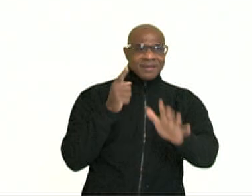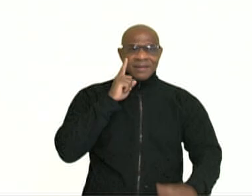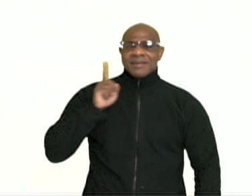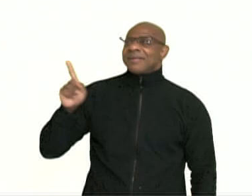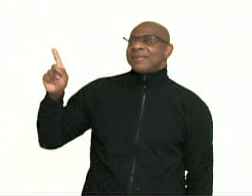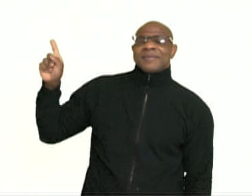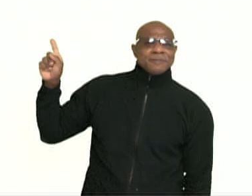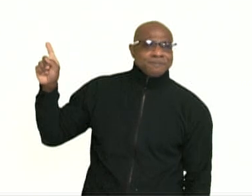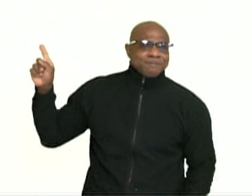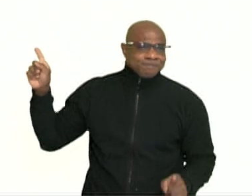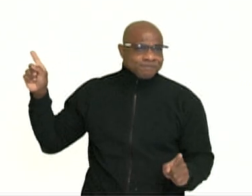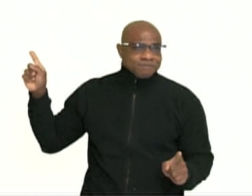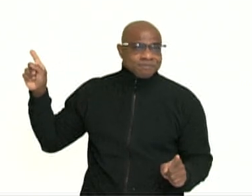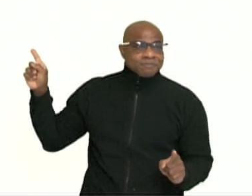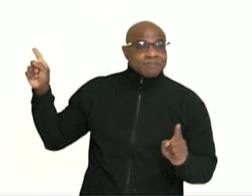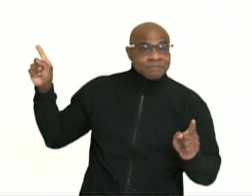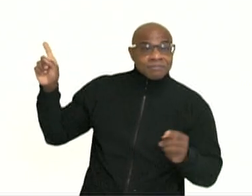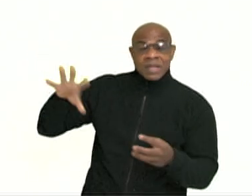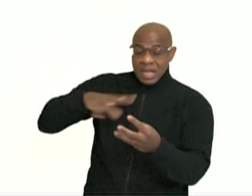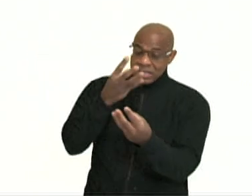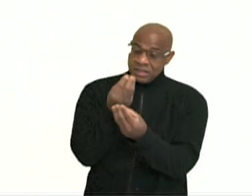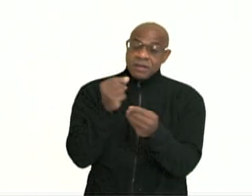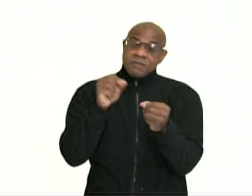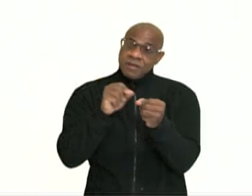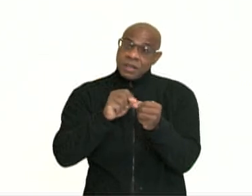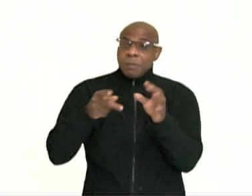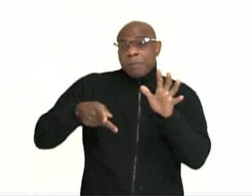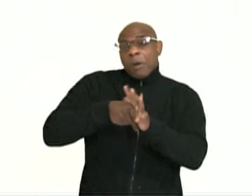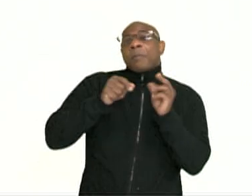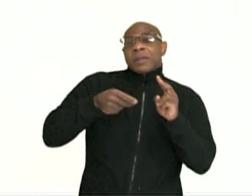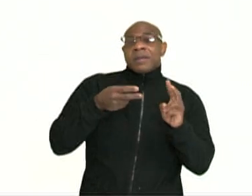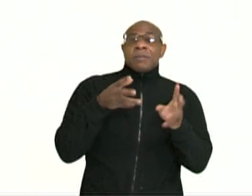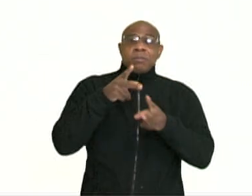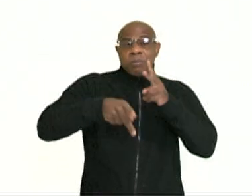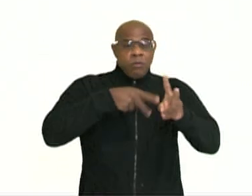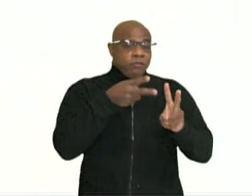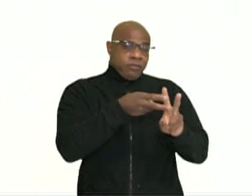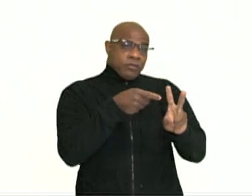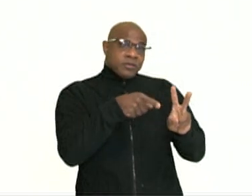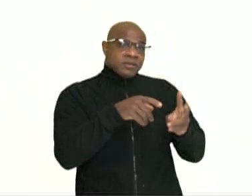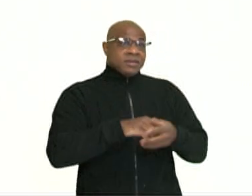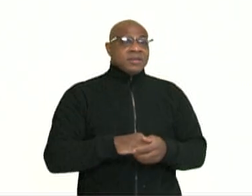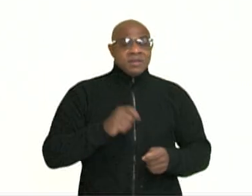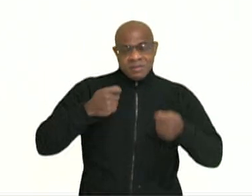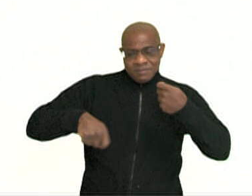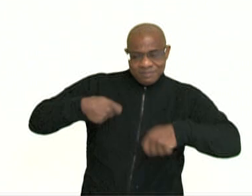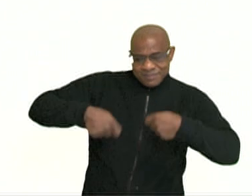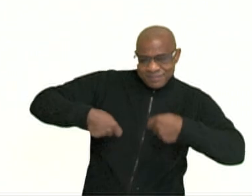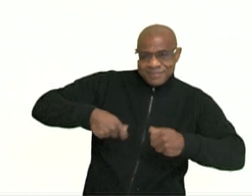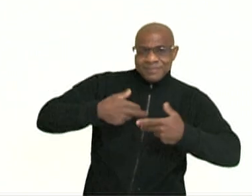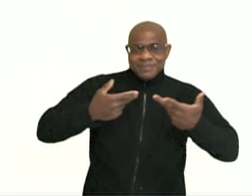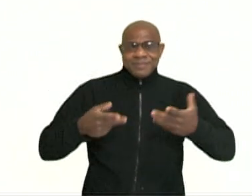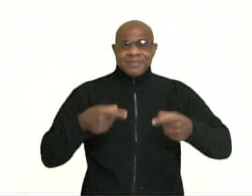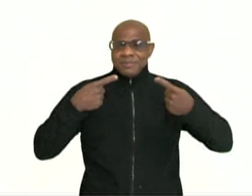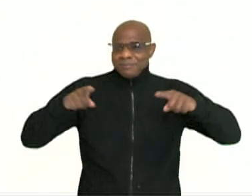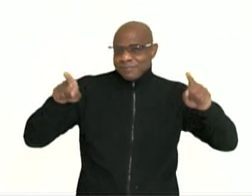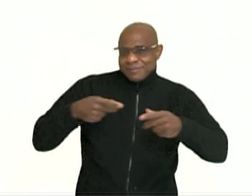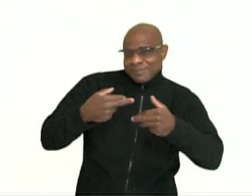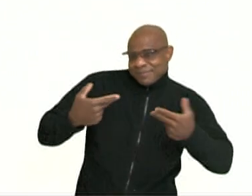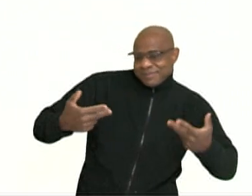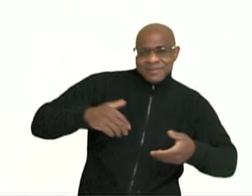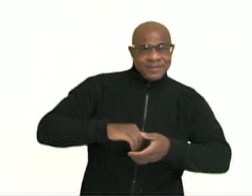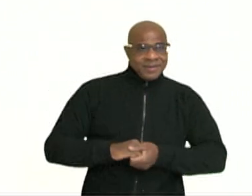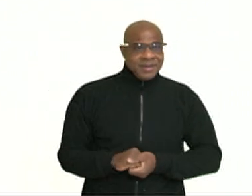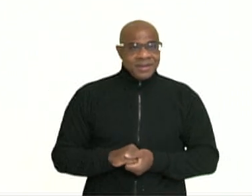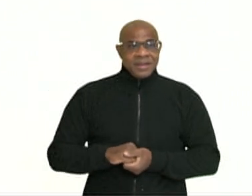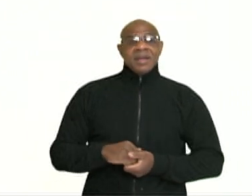aqui, é artesanato feito pelos povos indígenas, Instrumentos musicais, filtro dos sonhos.